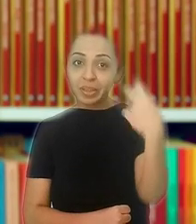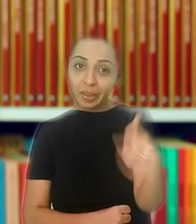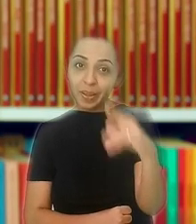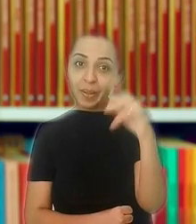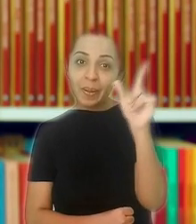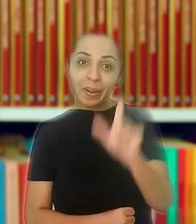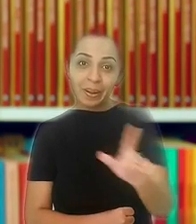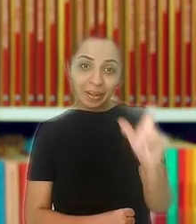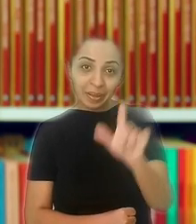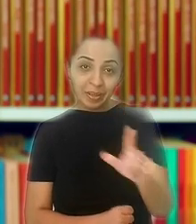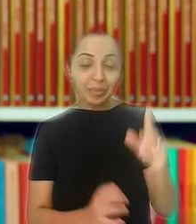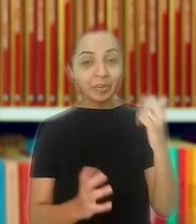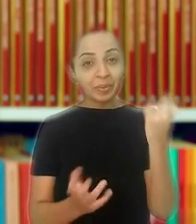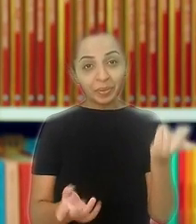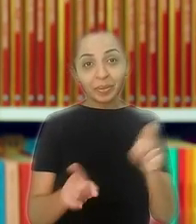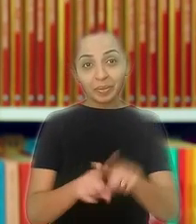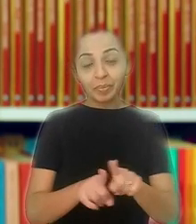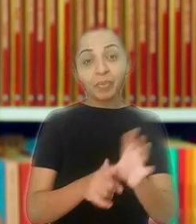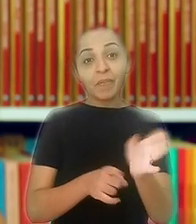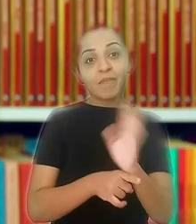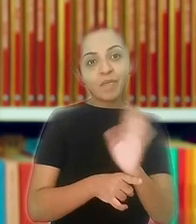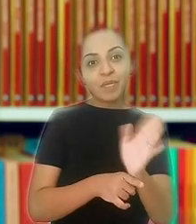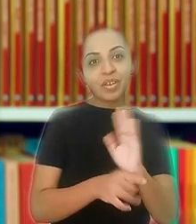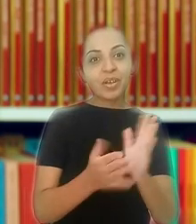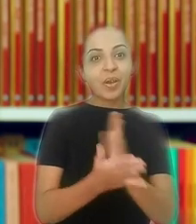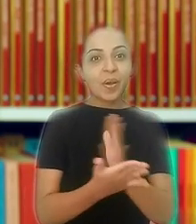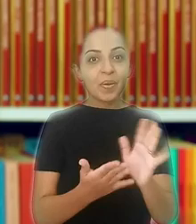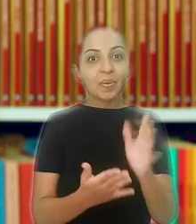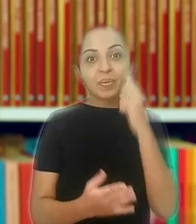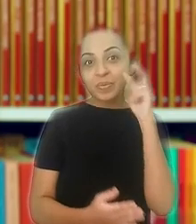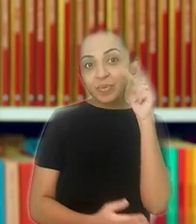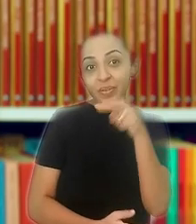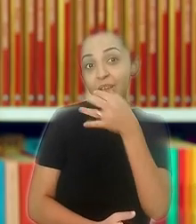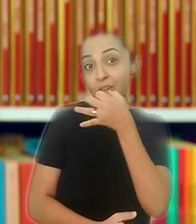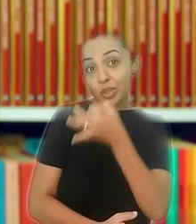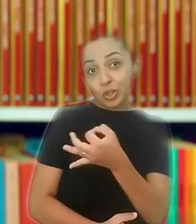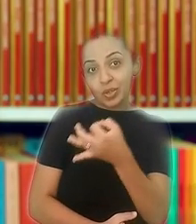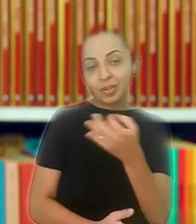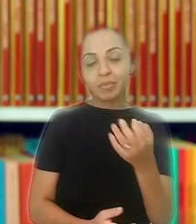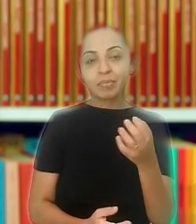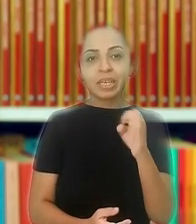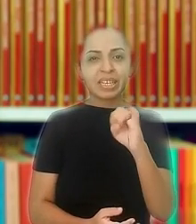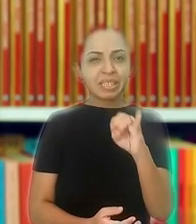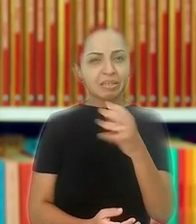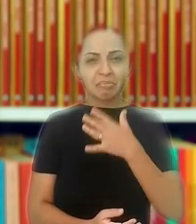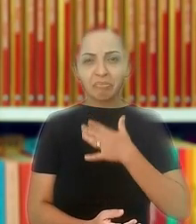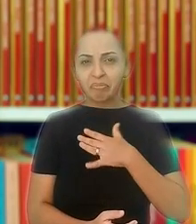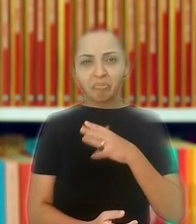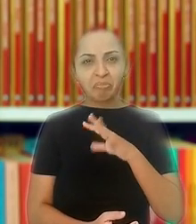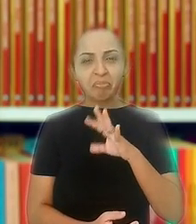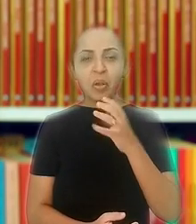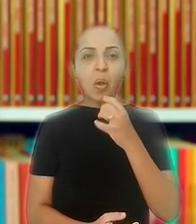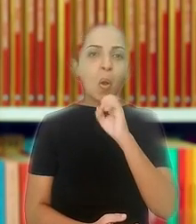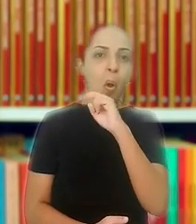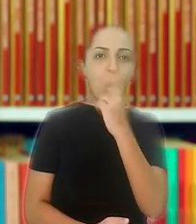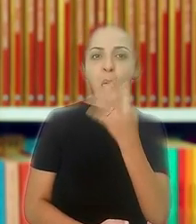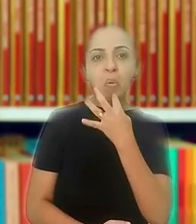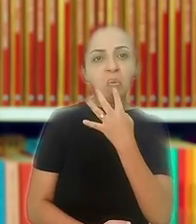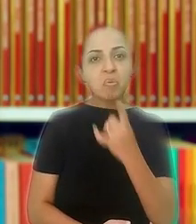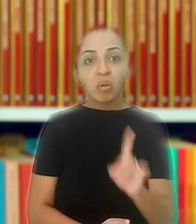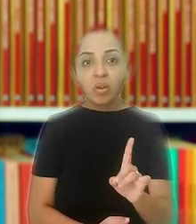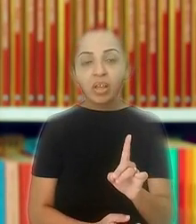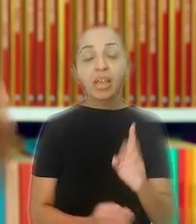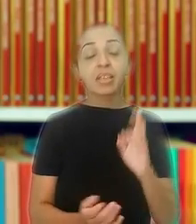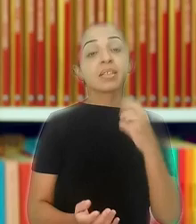leituras eu sei que tem muita gente que consulta esse tipo de vídeo para pegar boas dicas e se você não sabe que tipo de vídeo é esse é um vídeo